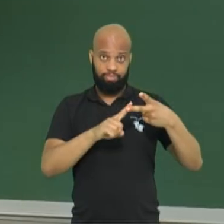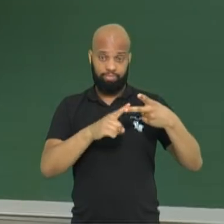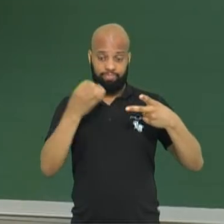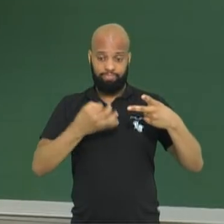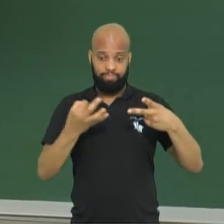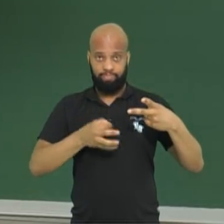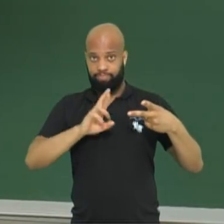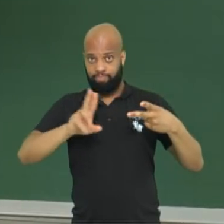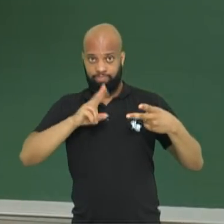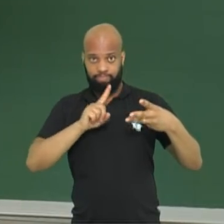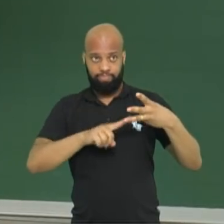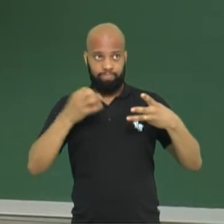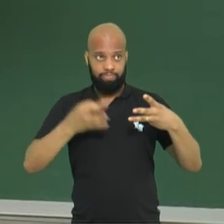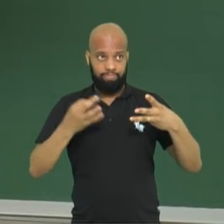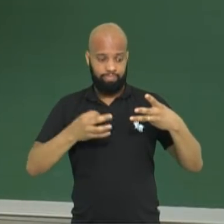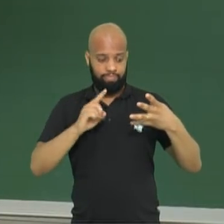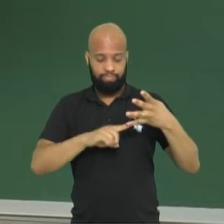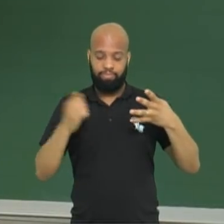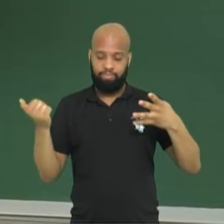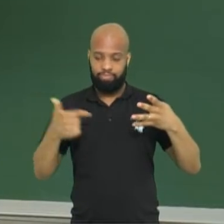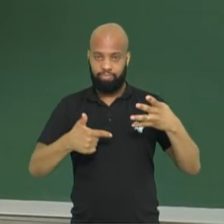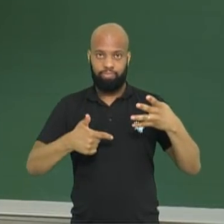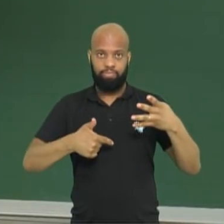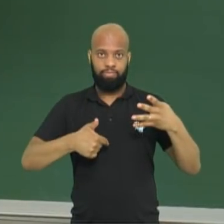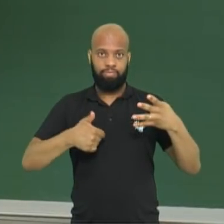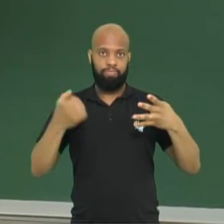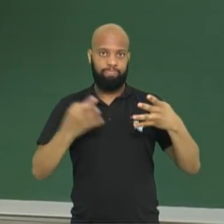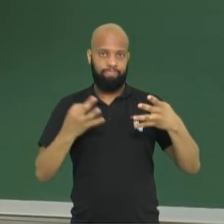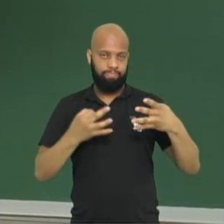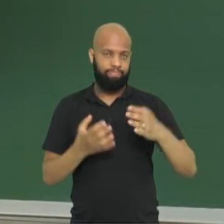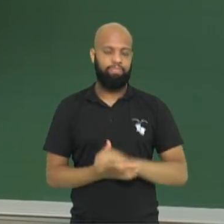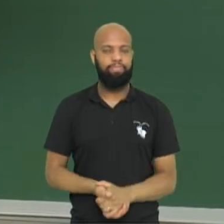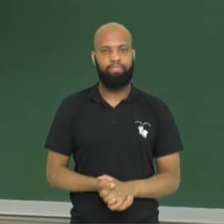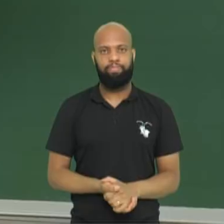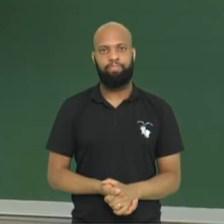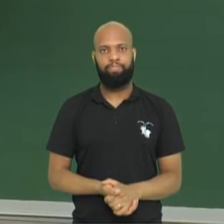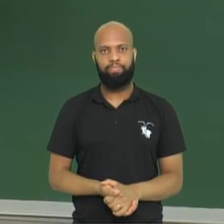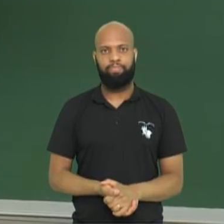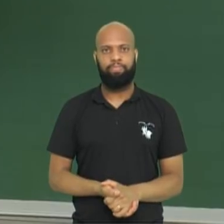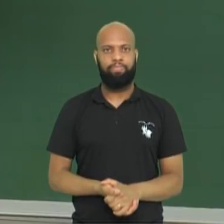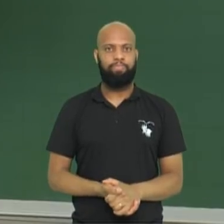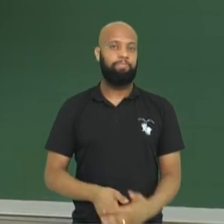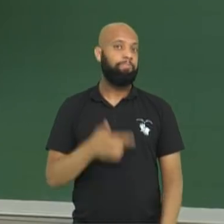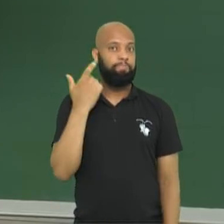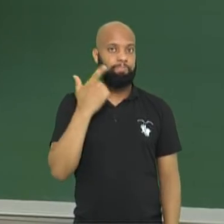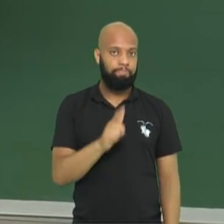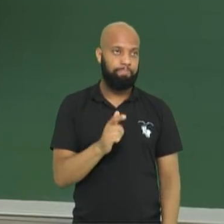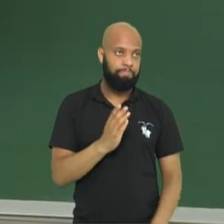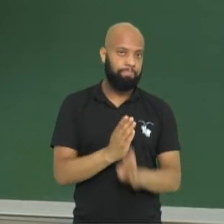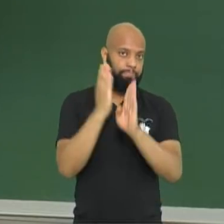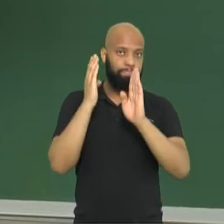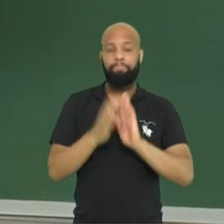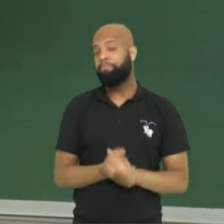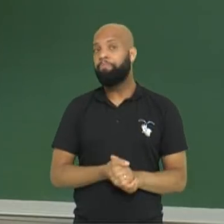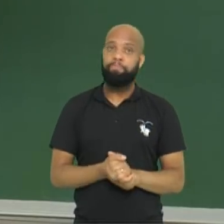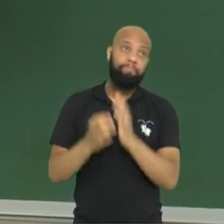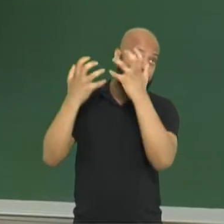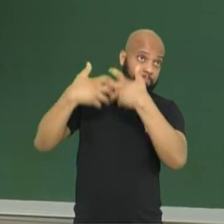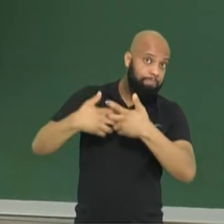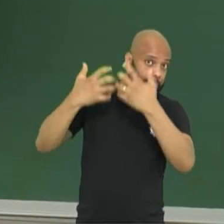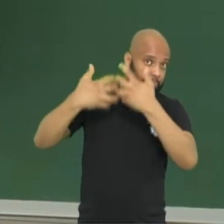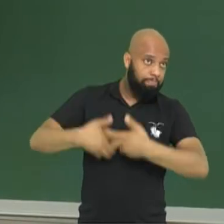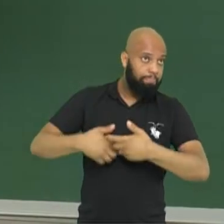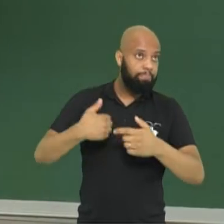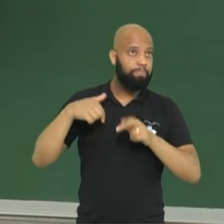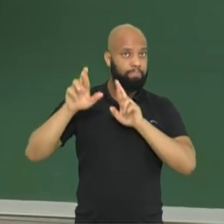imperfeito, pretérito perfeito ou pretérito mais que perfeito? E aí, você conseguiu? Espero que